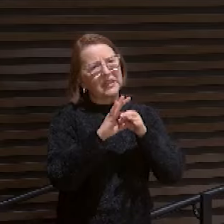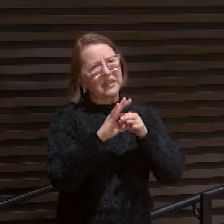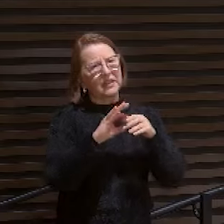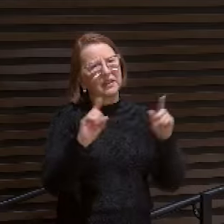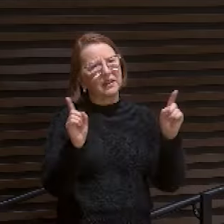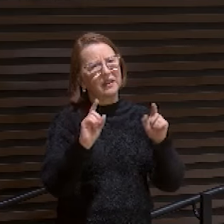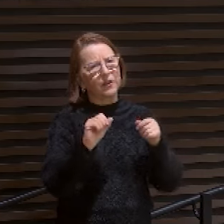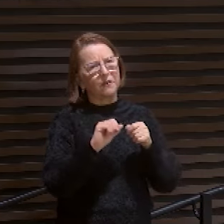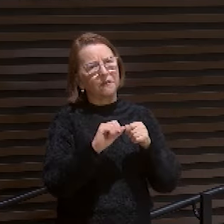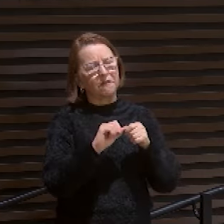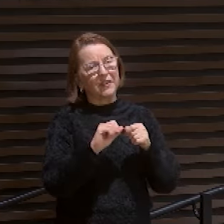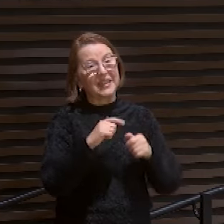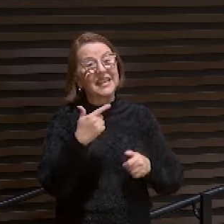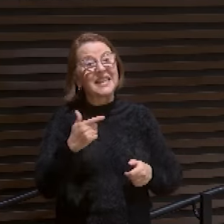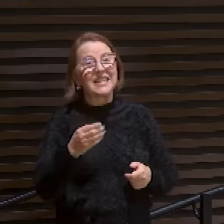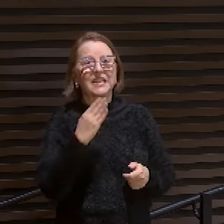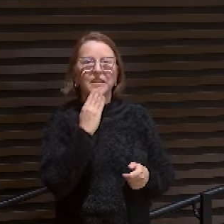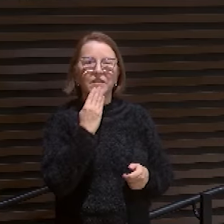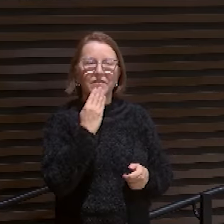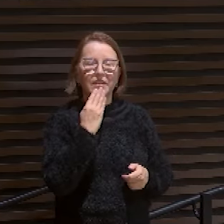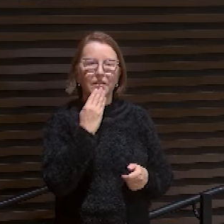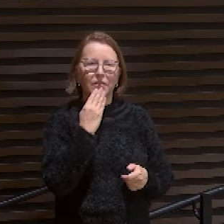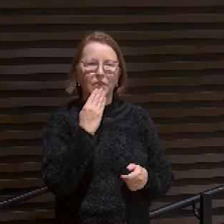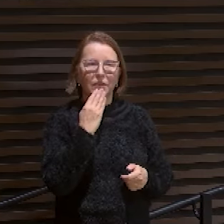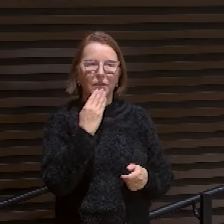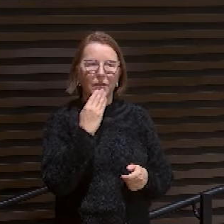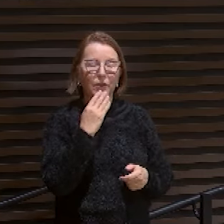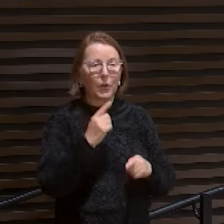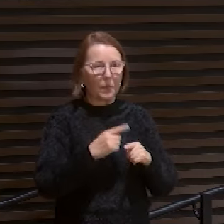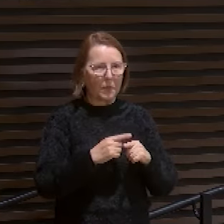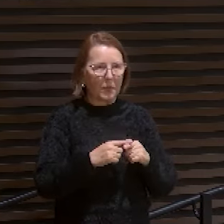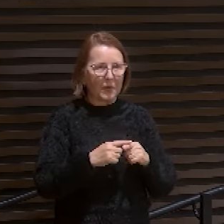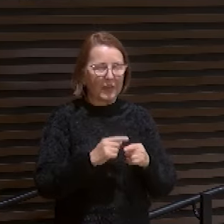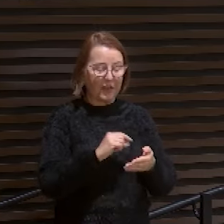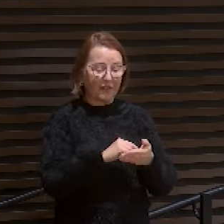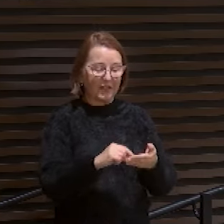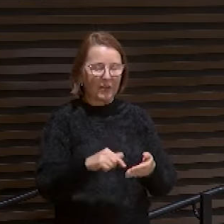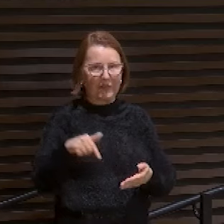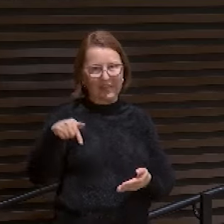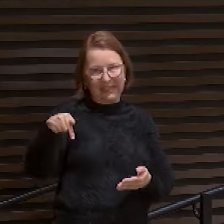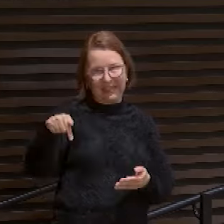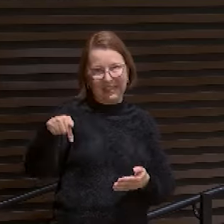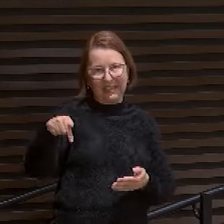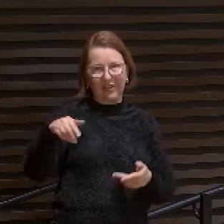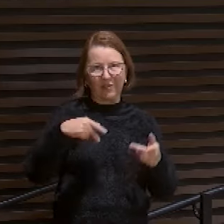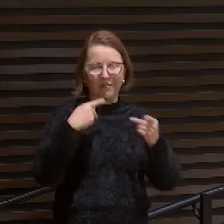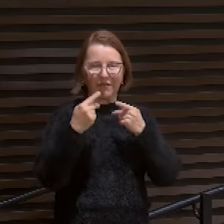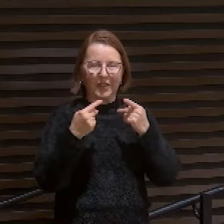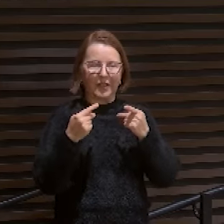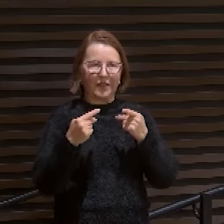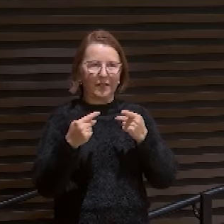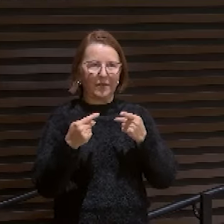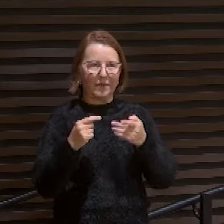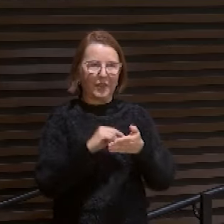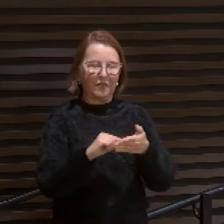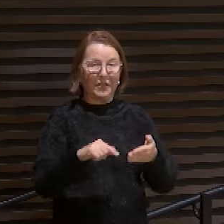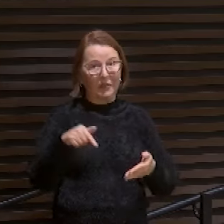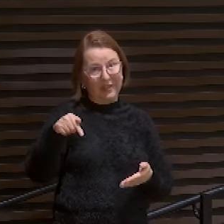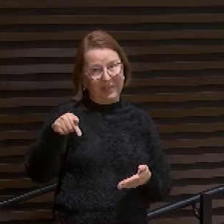sem defeito? Porque você repara aqui no versículo 7, ele vai dizer, olha o versículo 7.